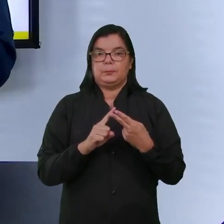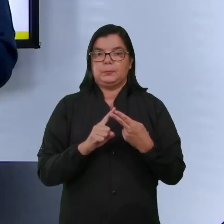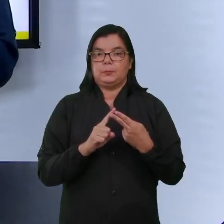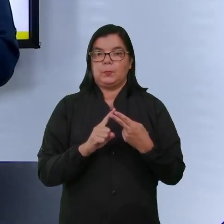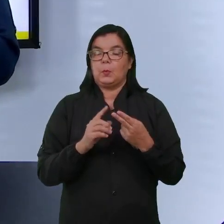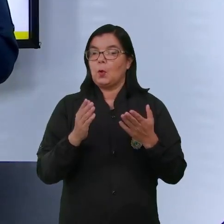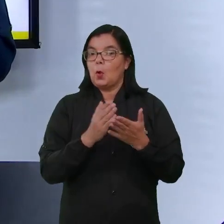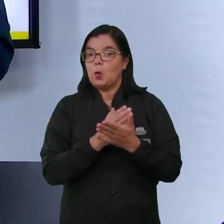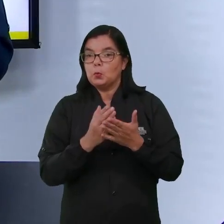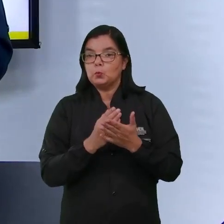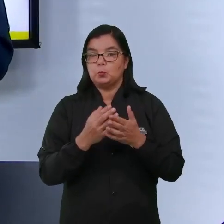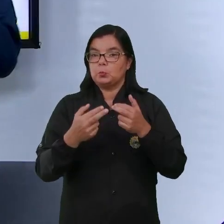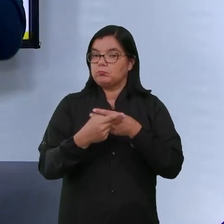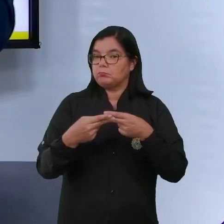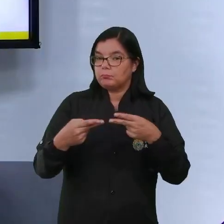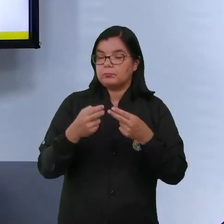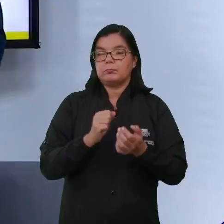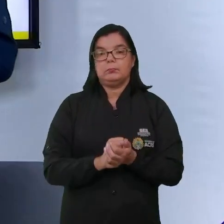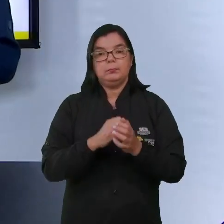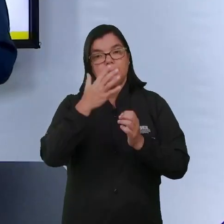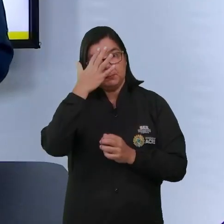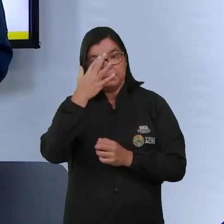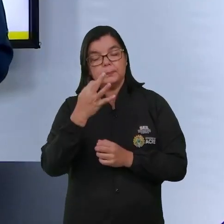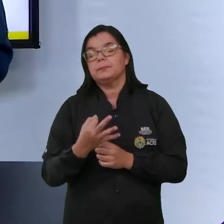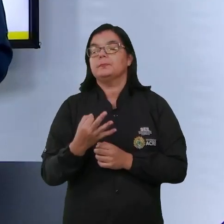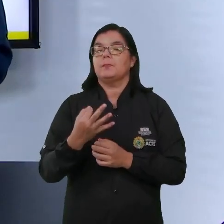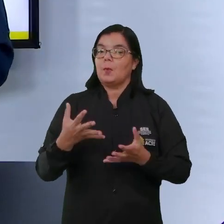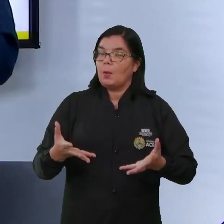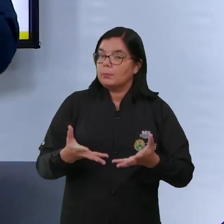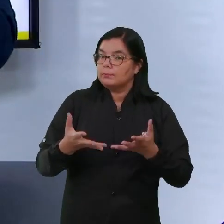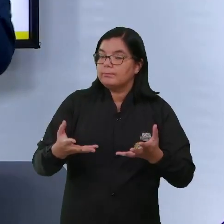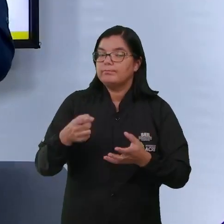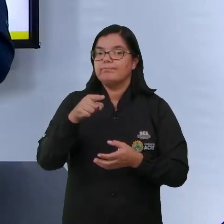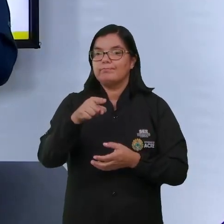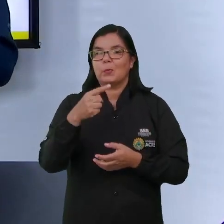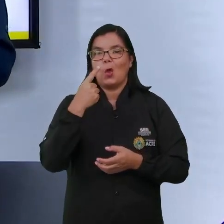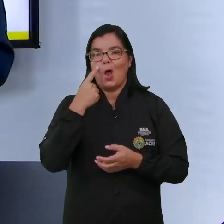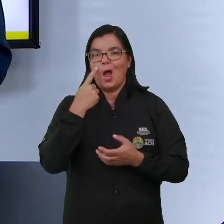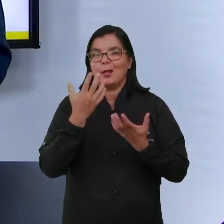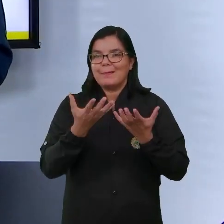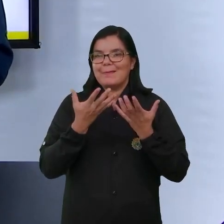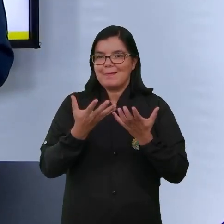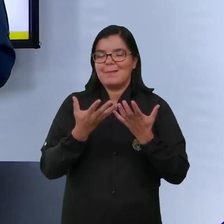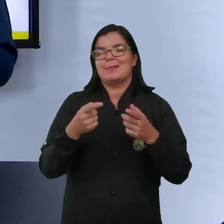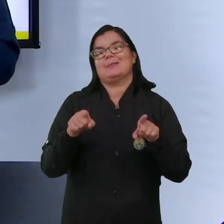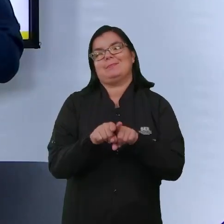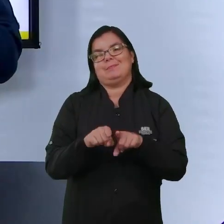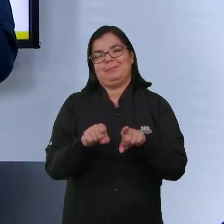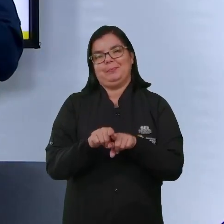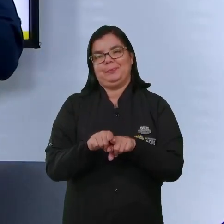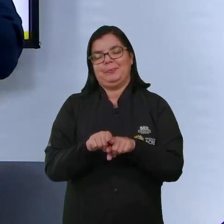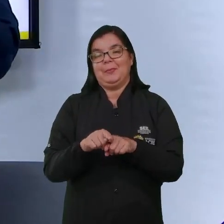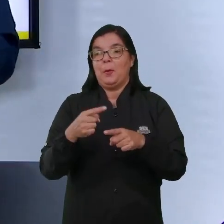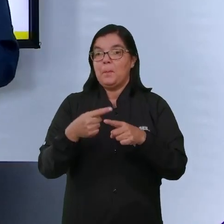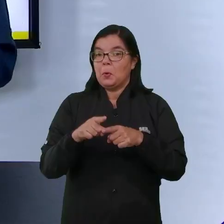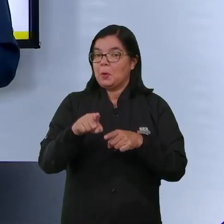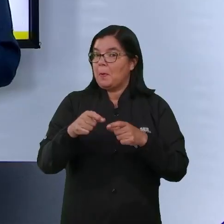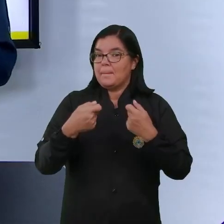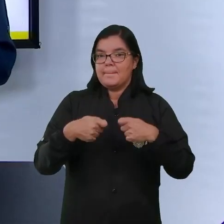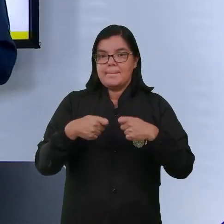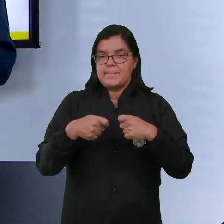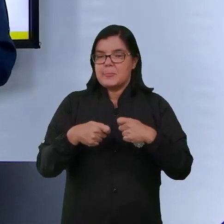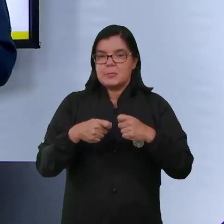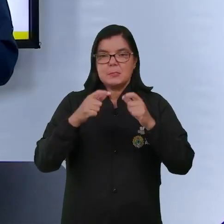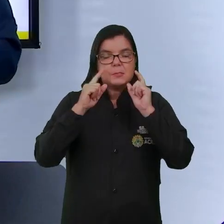um determinado produto justamente para estimular você a consumir esse produto. Porque você precisa estar